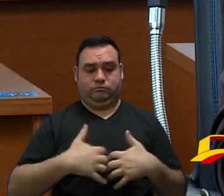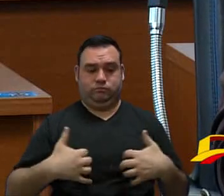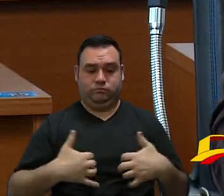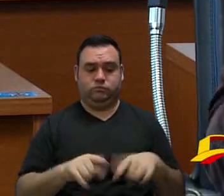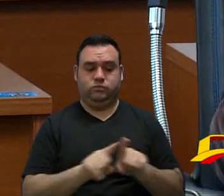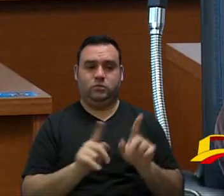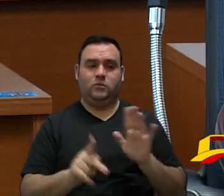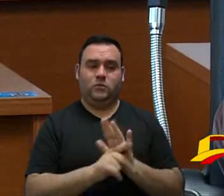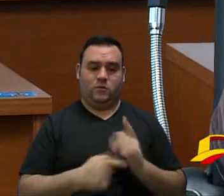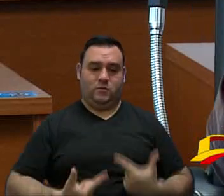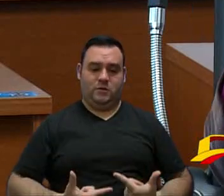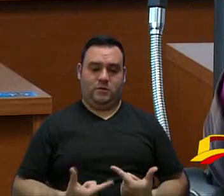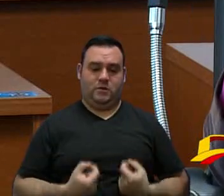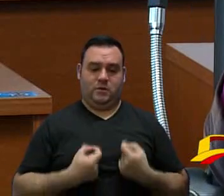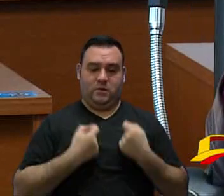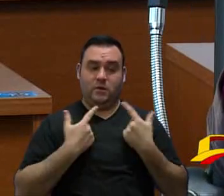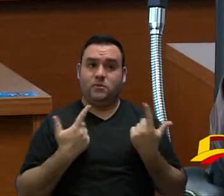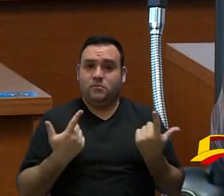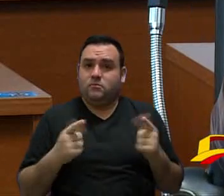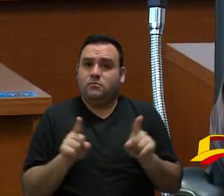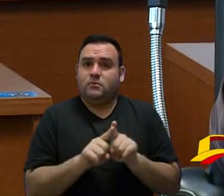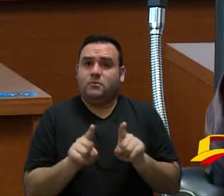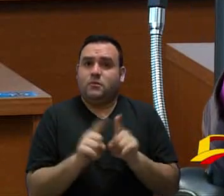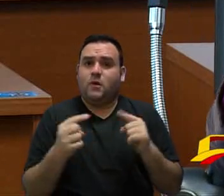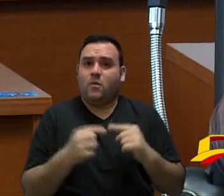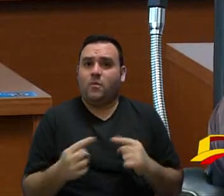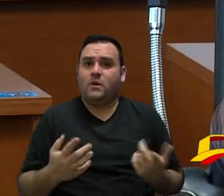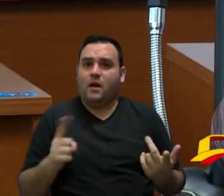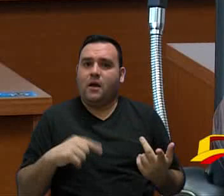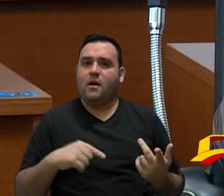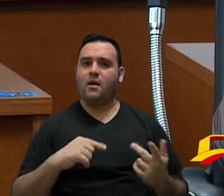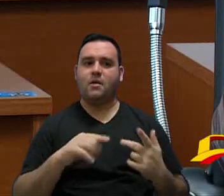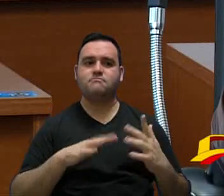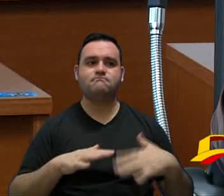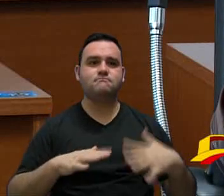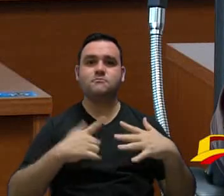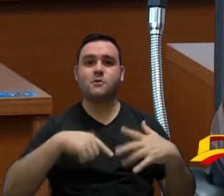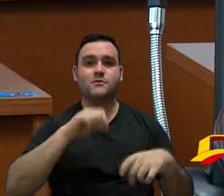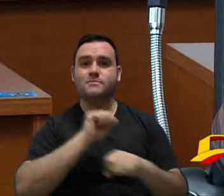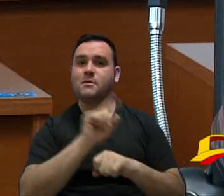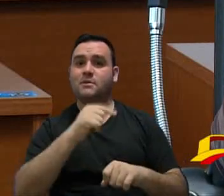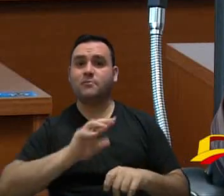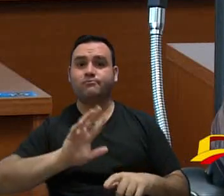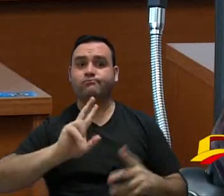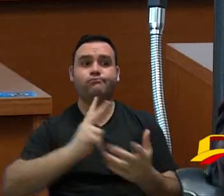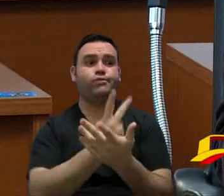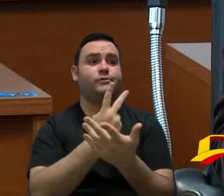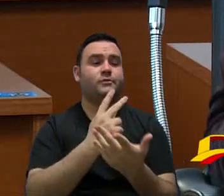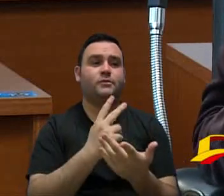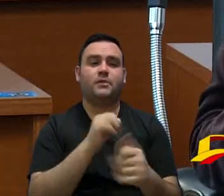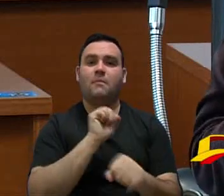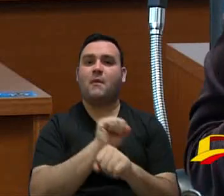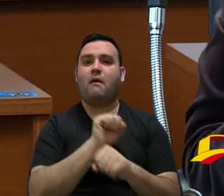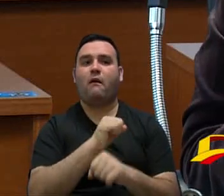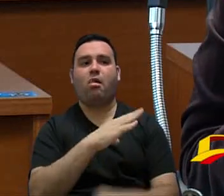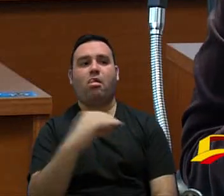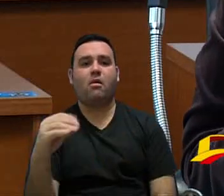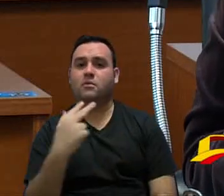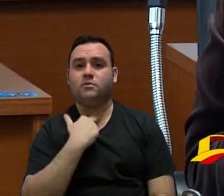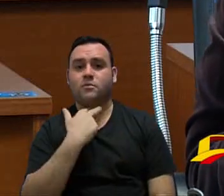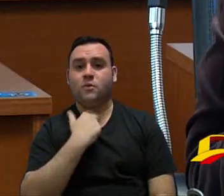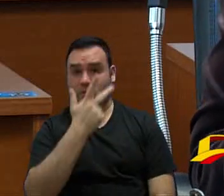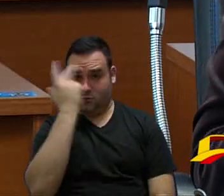da área oncológica vereador donizete que é uma coisa que não se esperam não se escreve não pode